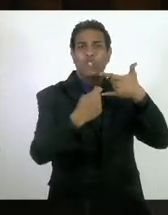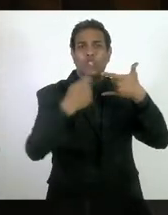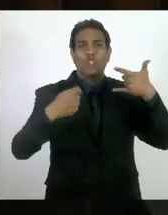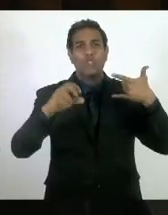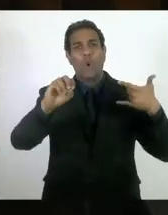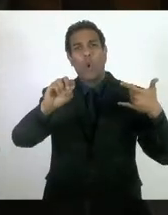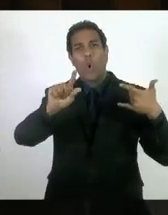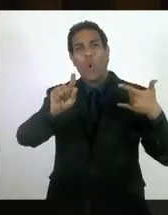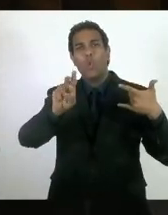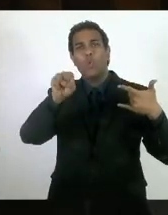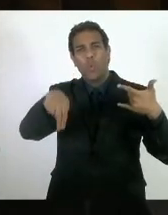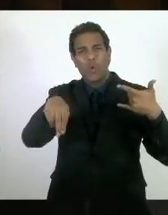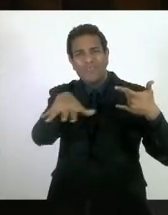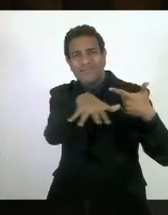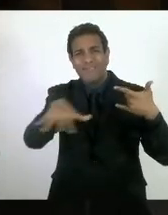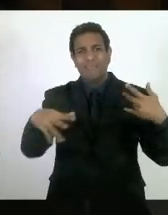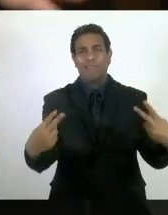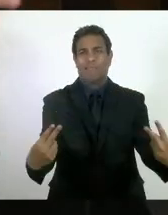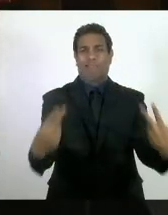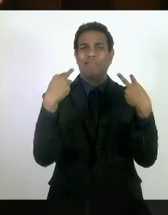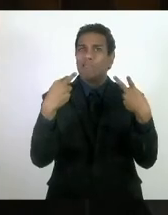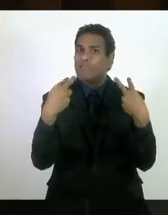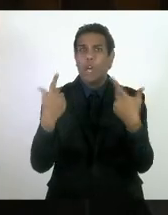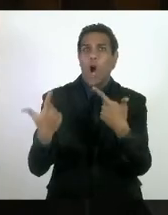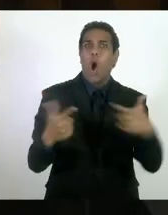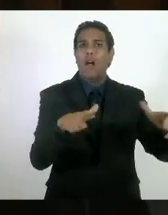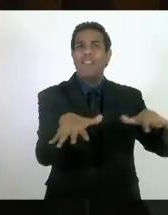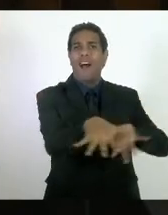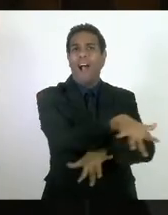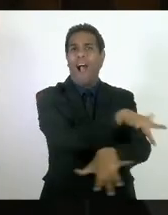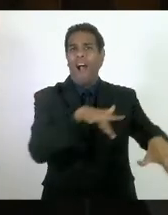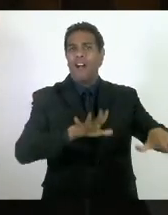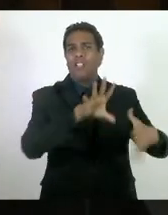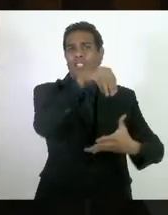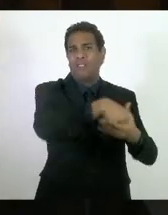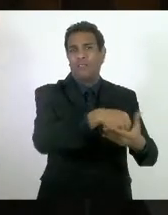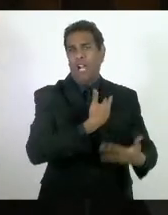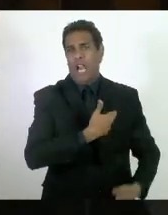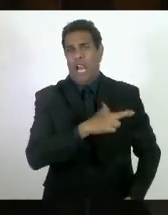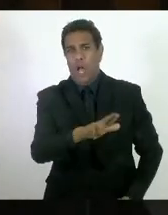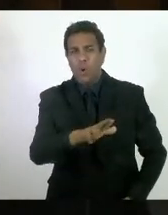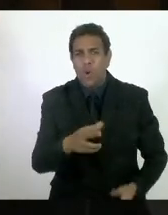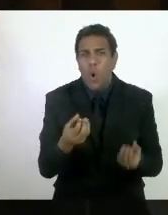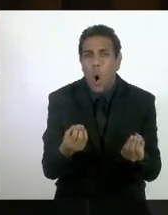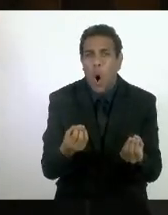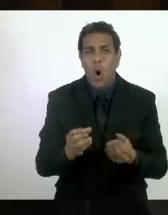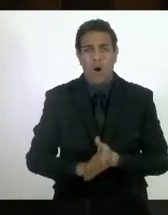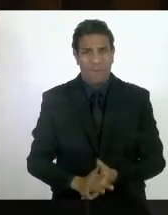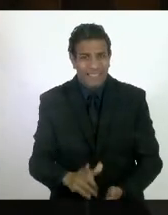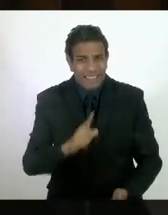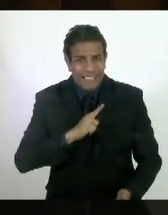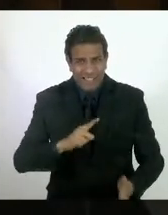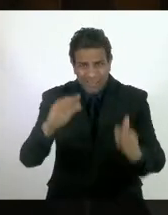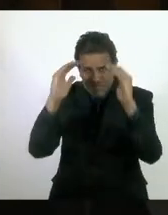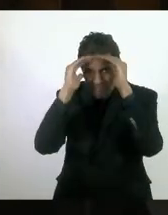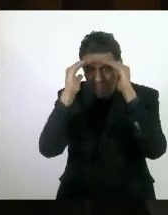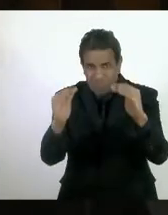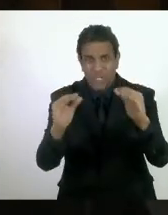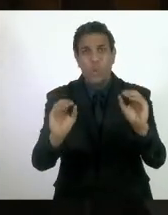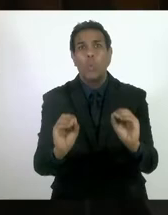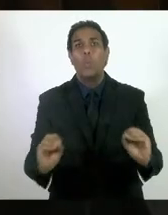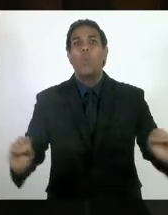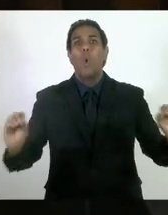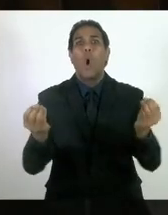ogum são pessoas absolutamente fora da realidade do dia de hoje e que não tem o menor respeito